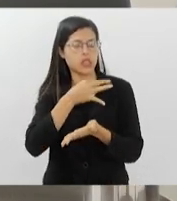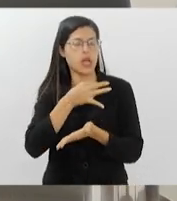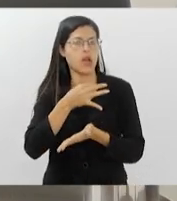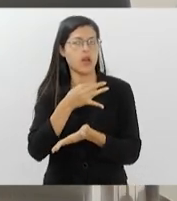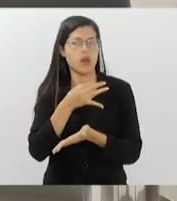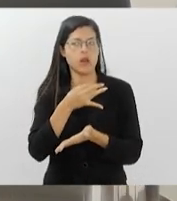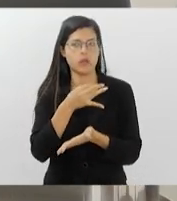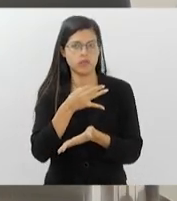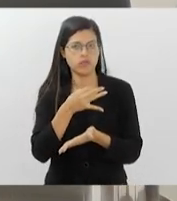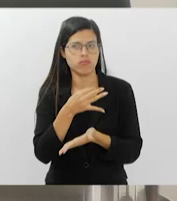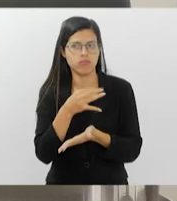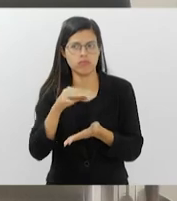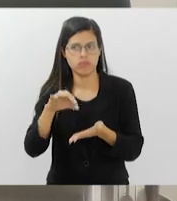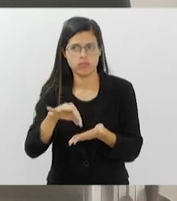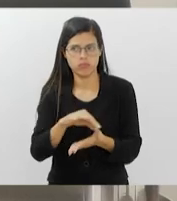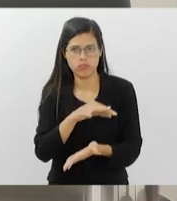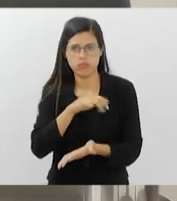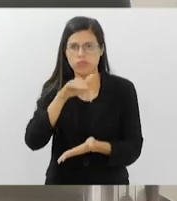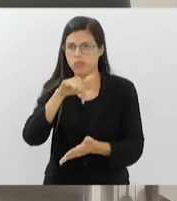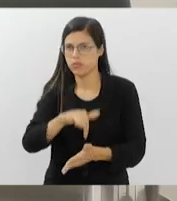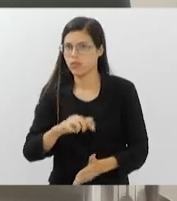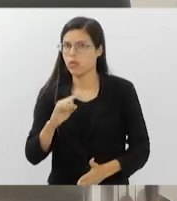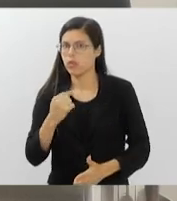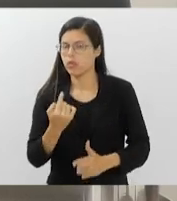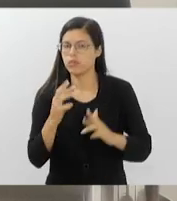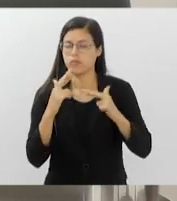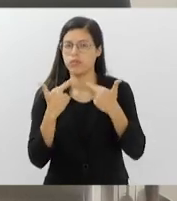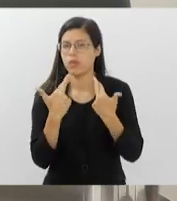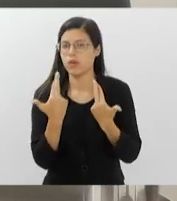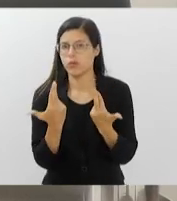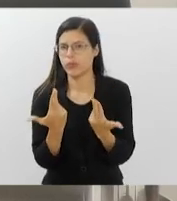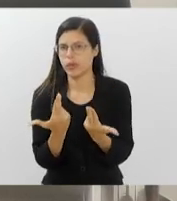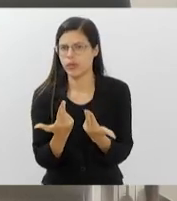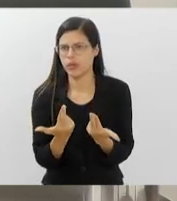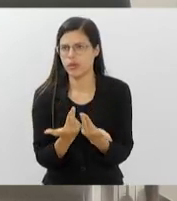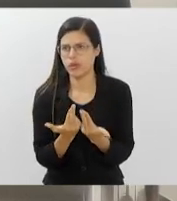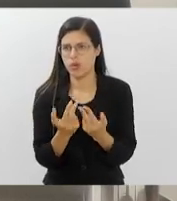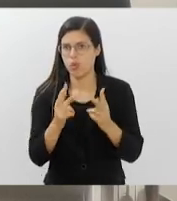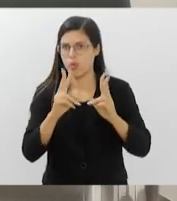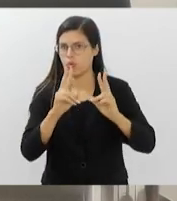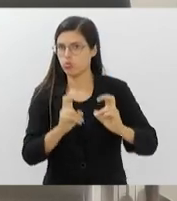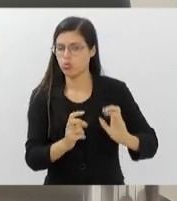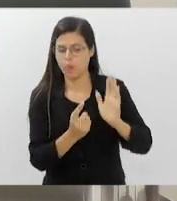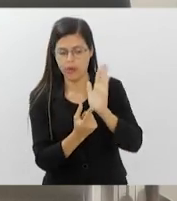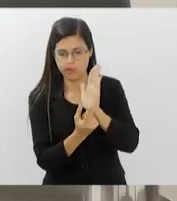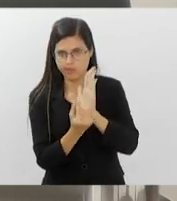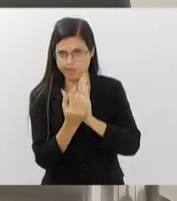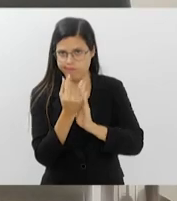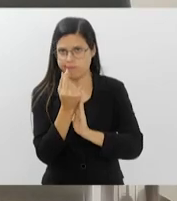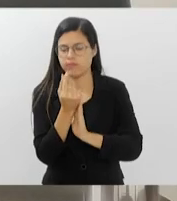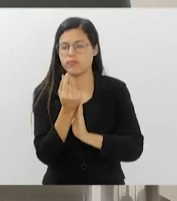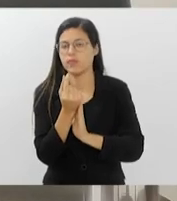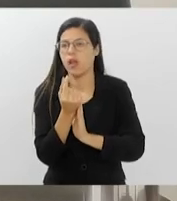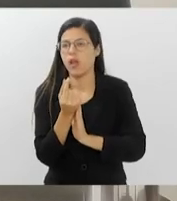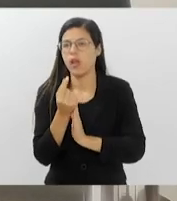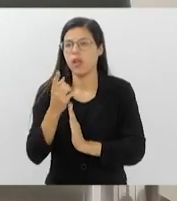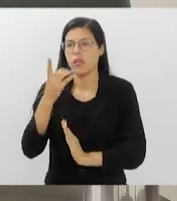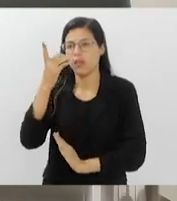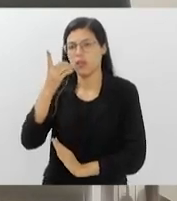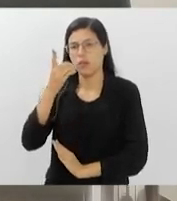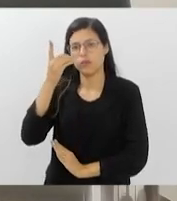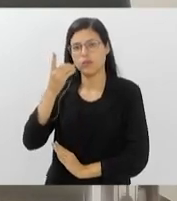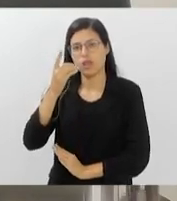assinamos aqui estávamos numa reunião para tratar da questão do orçamento quando o deputado Flávio